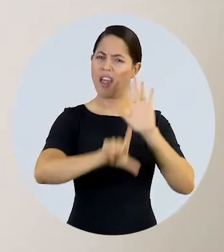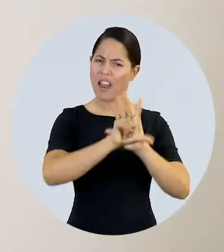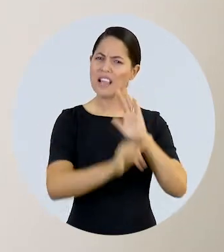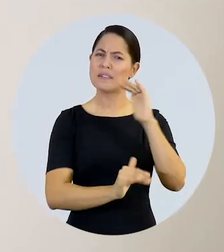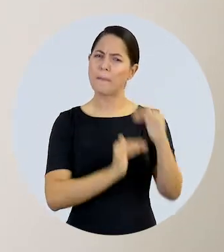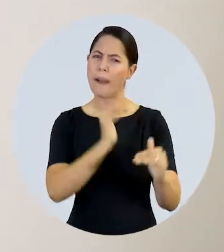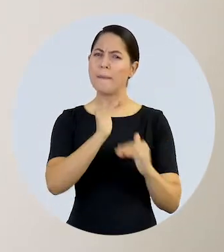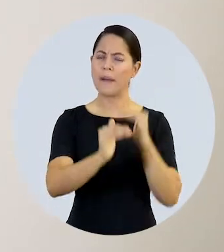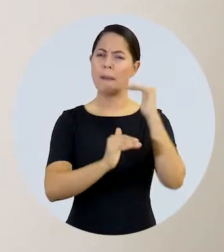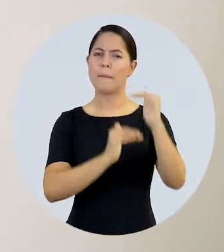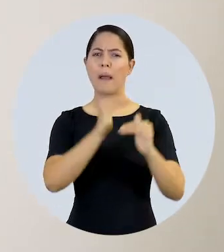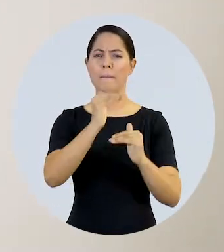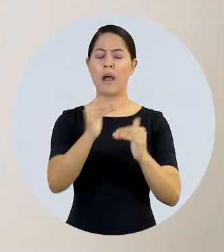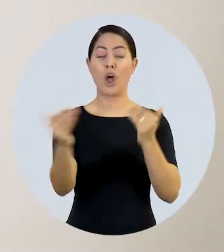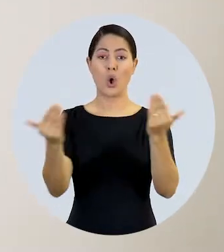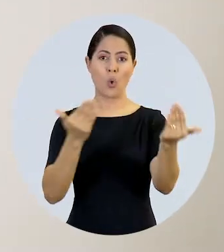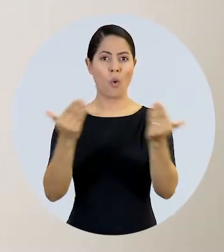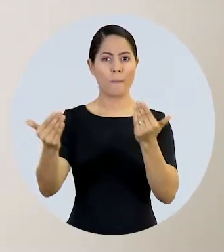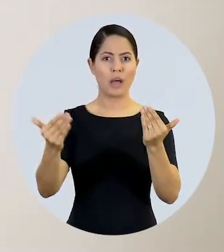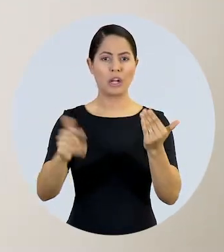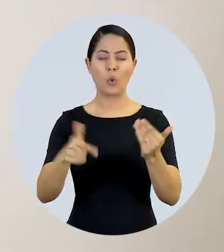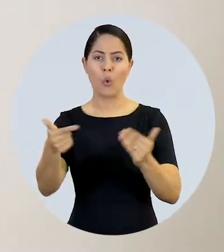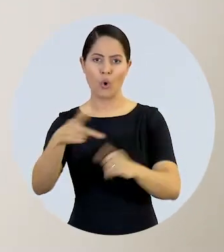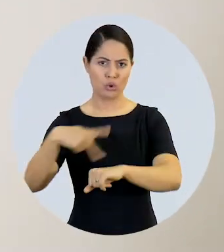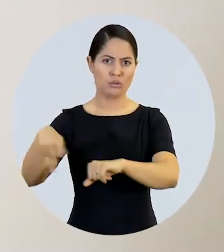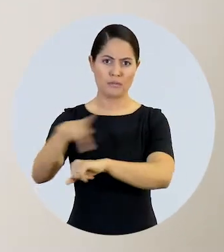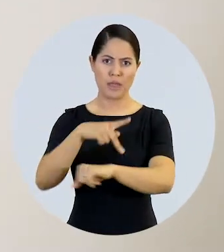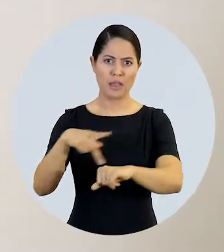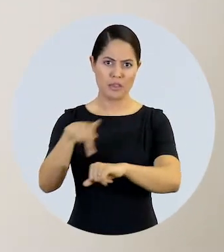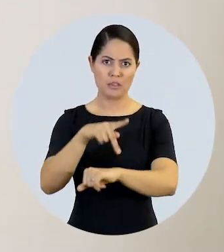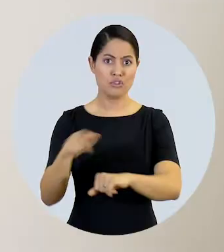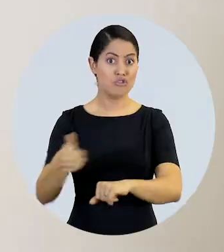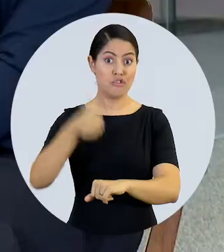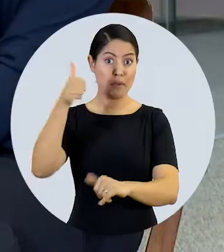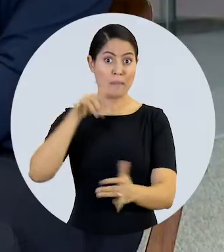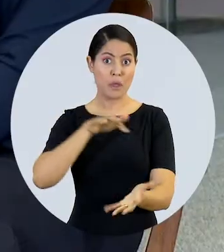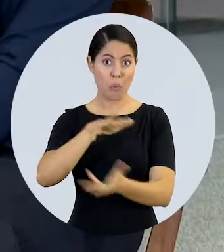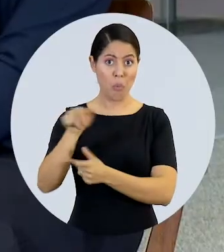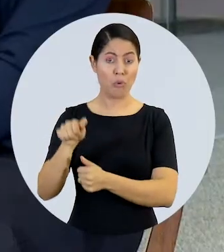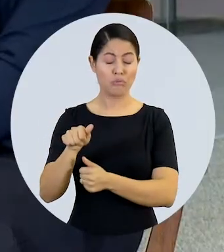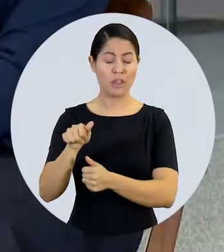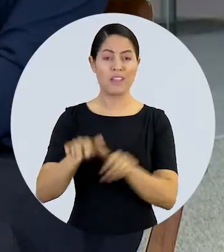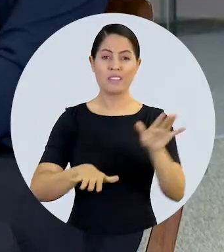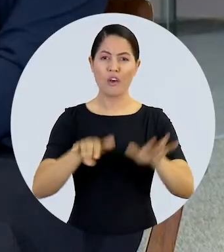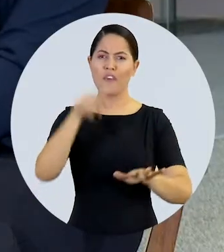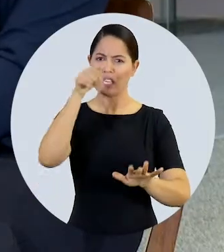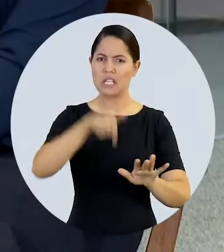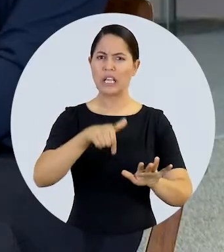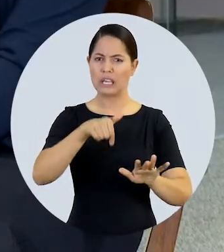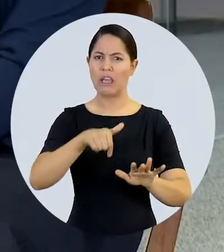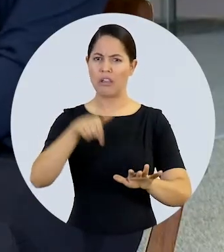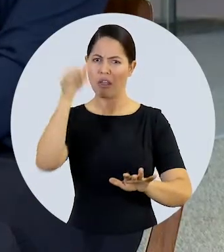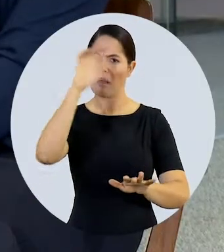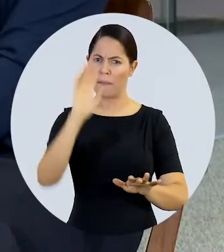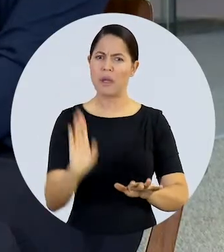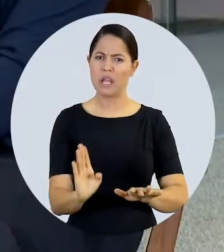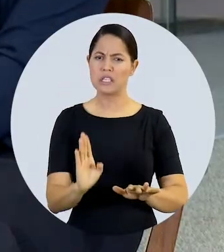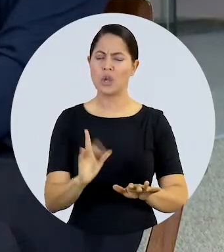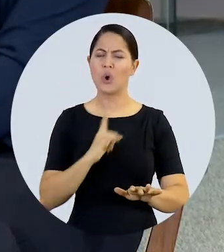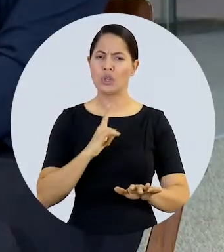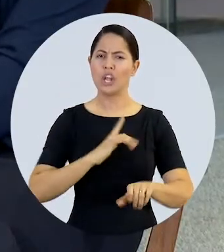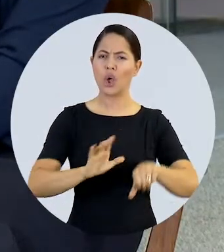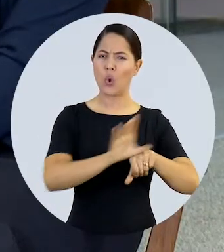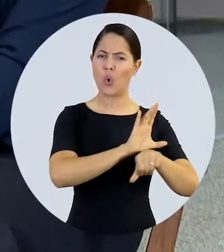avançadas comparando com qualquer país de primeiro mundo. Talvez nós tenhamos a